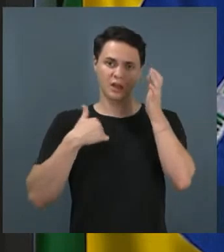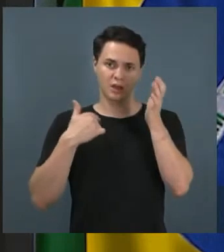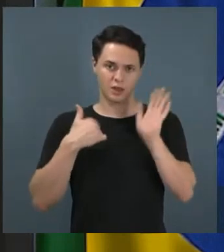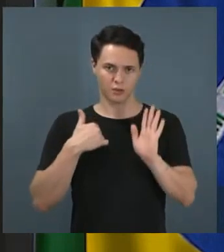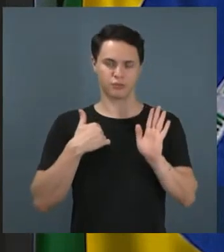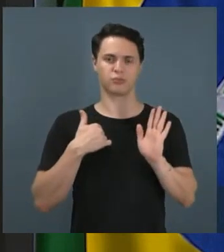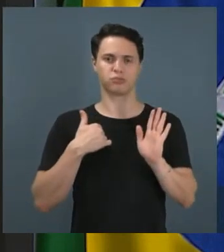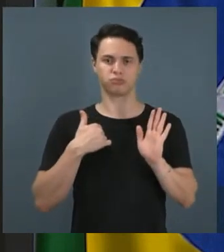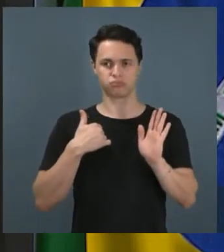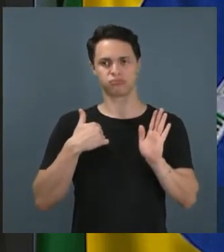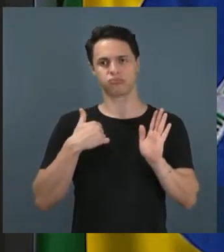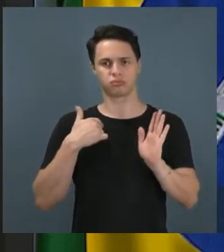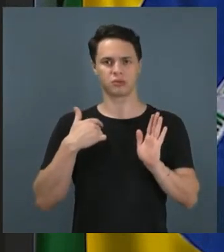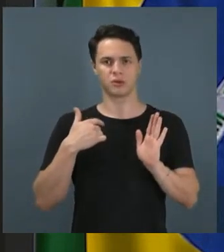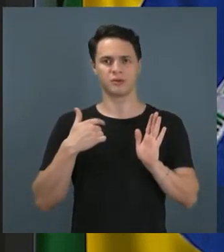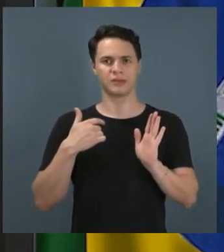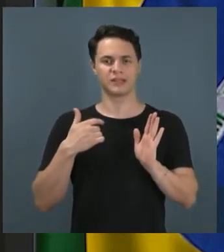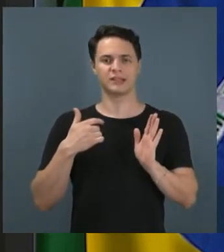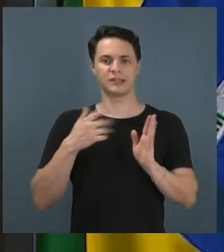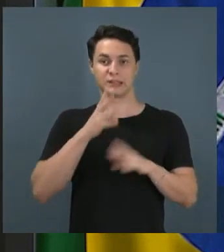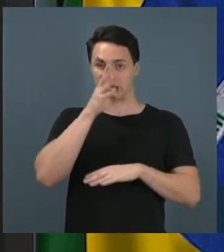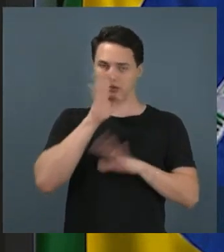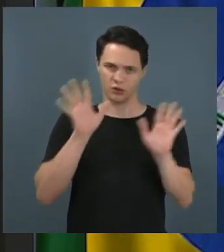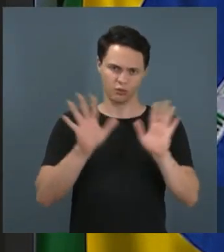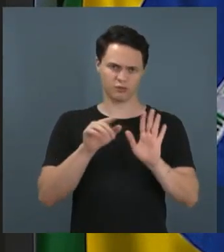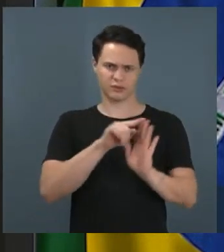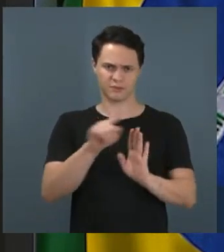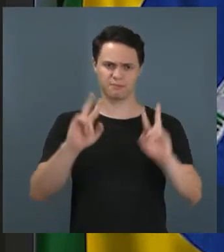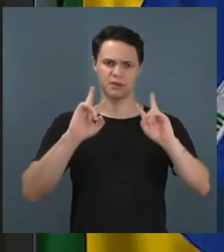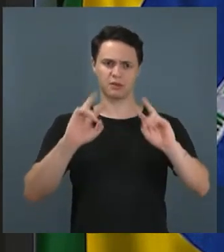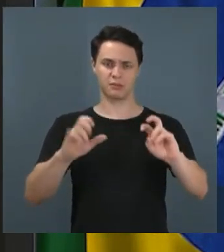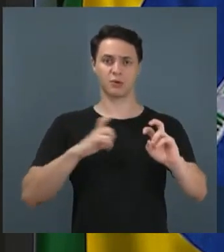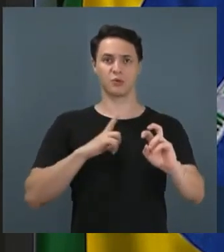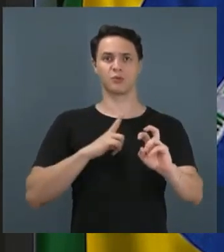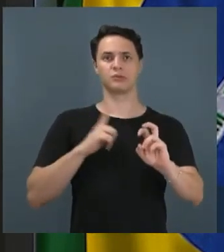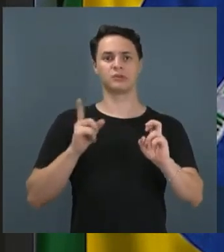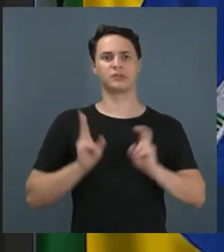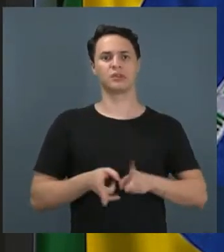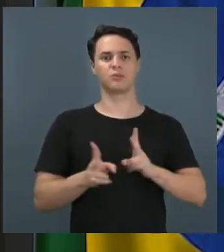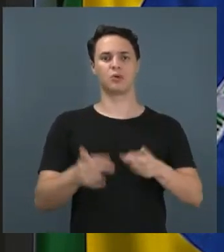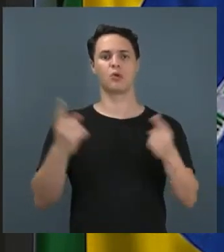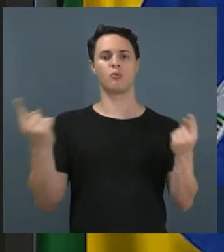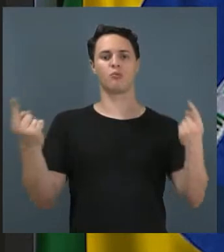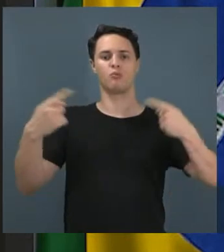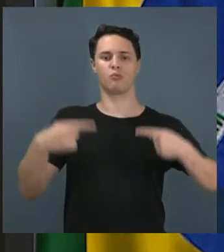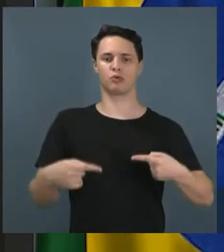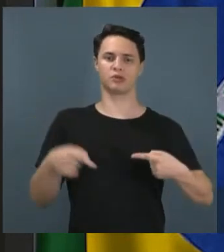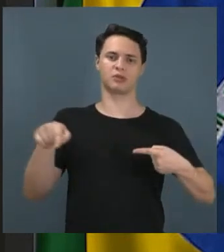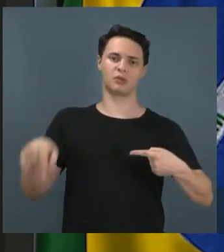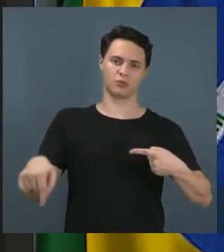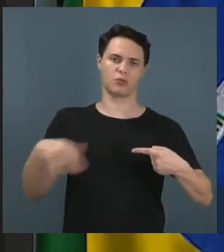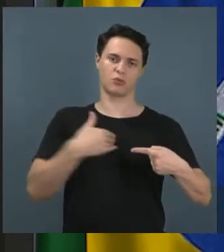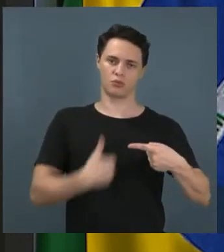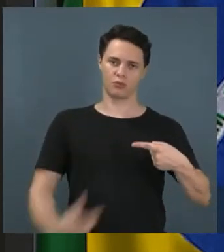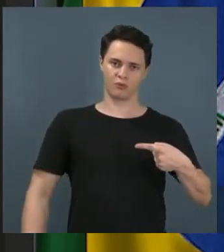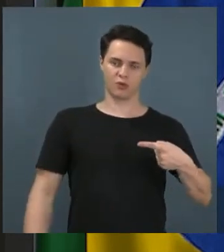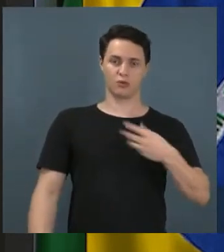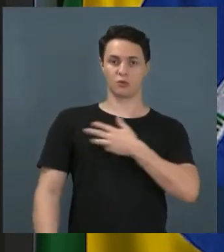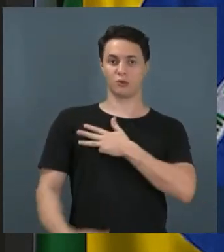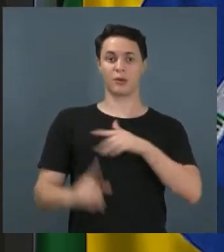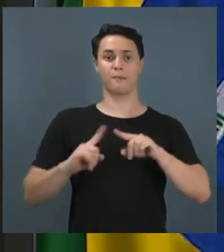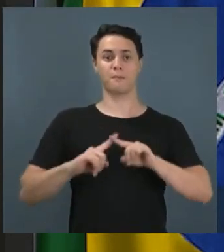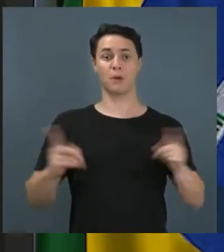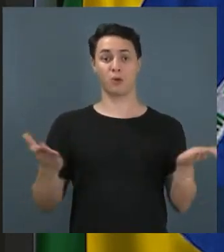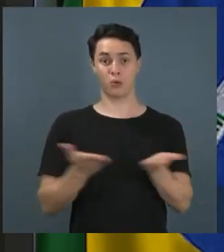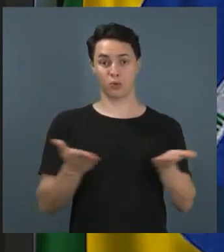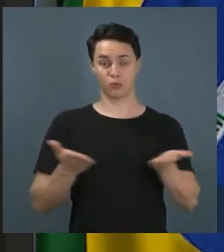forma independente, mas estou sendo uma oposição crítica ao governo, mas hoje eu quero